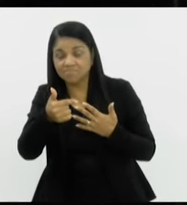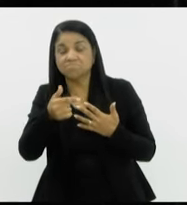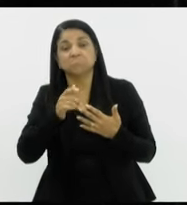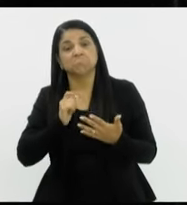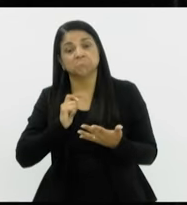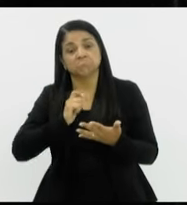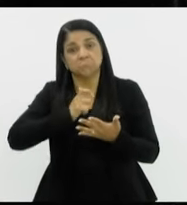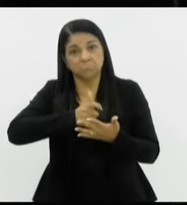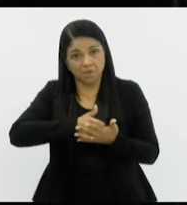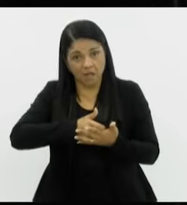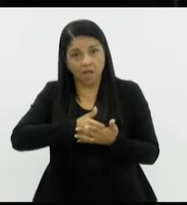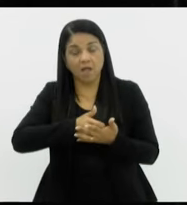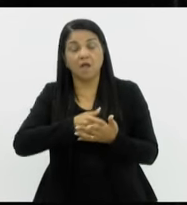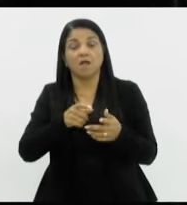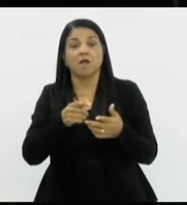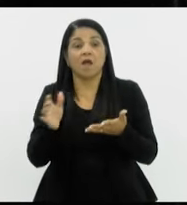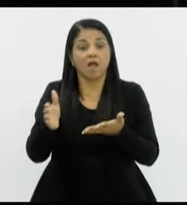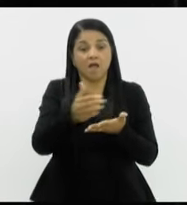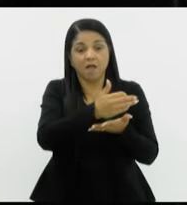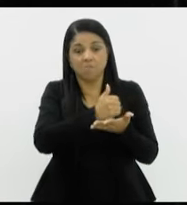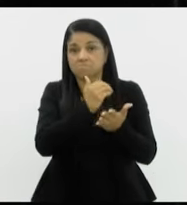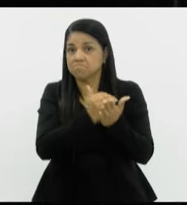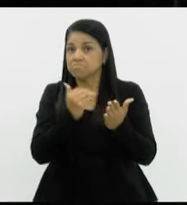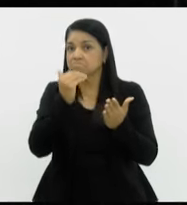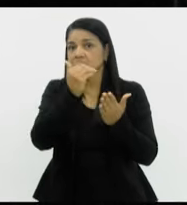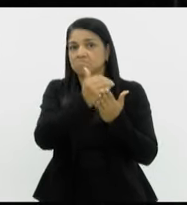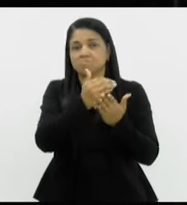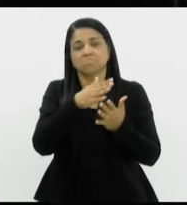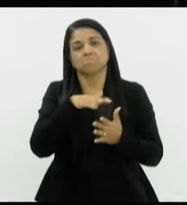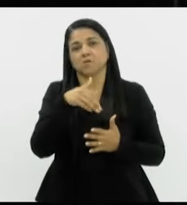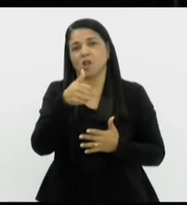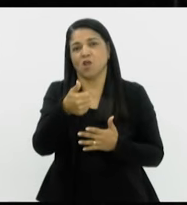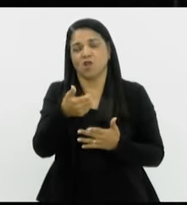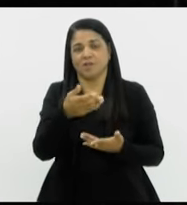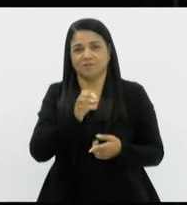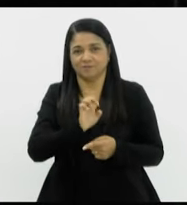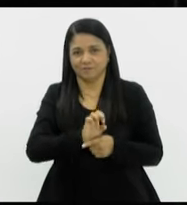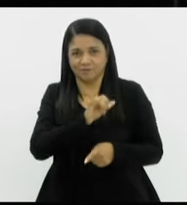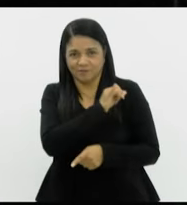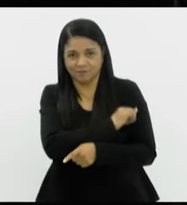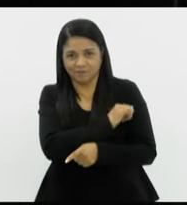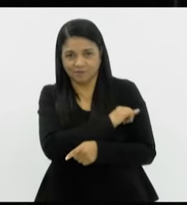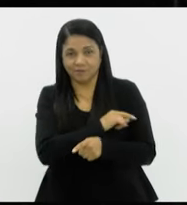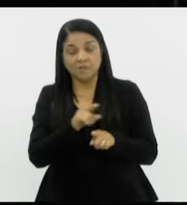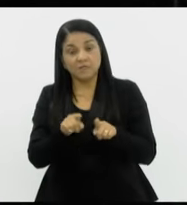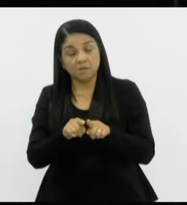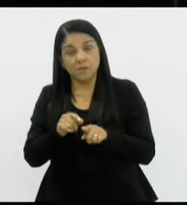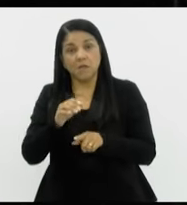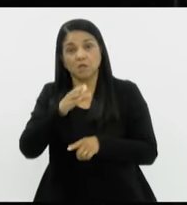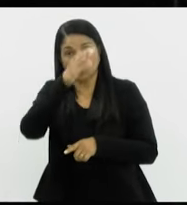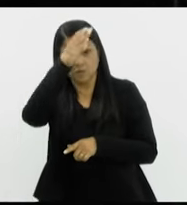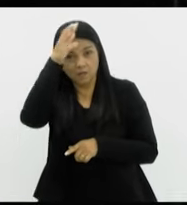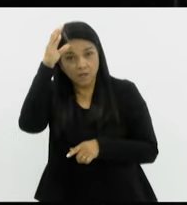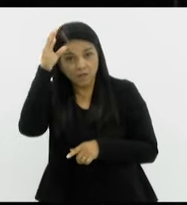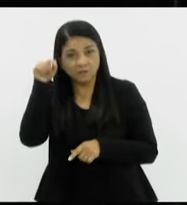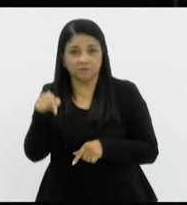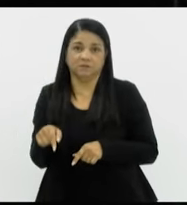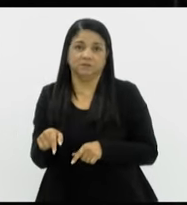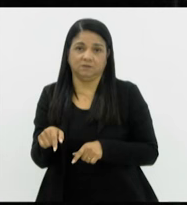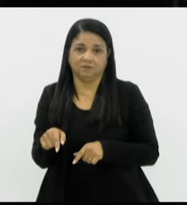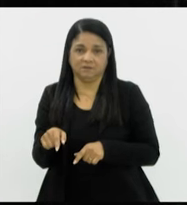precisam é de arrecadação. Vai ser bom para o contribuinte,